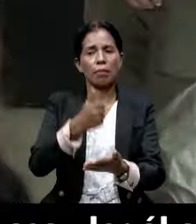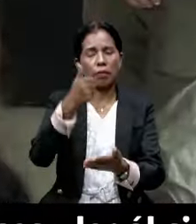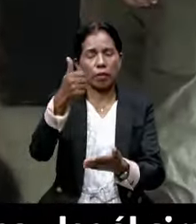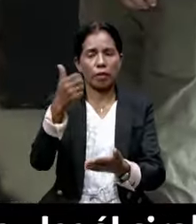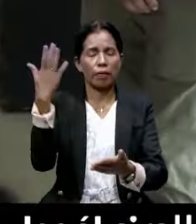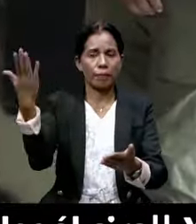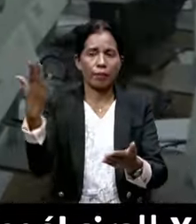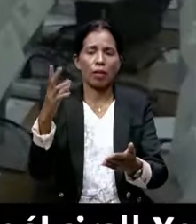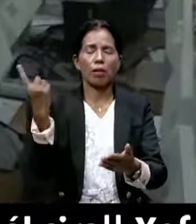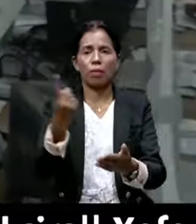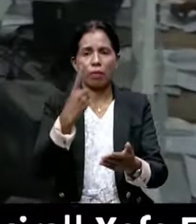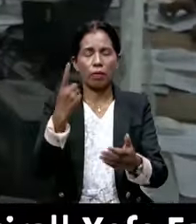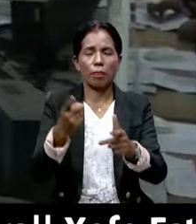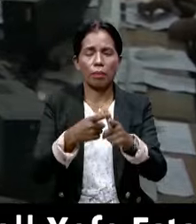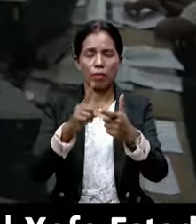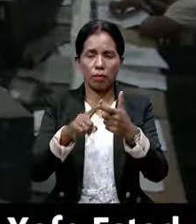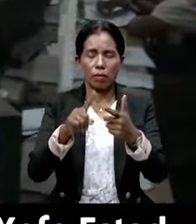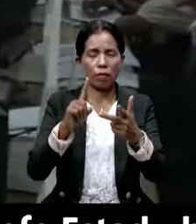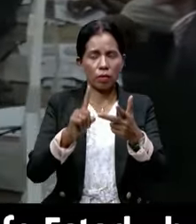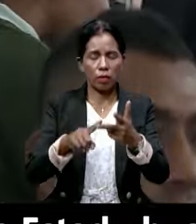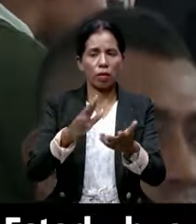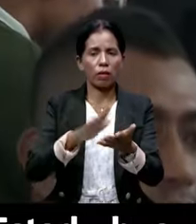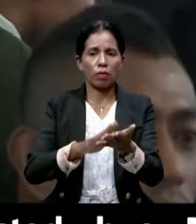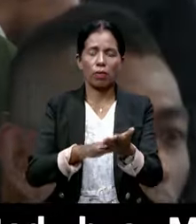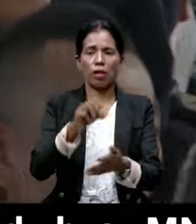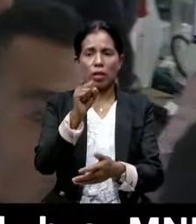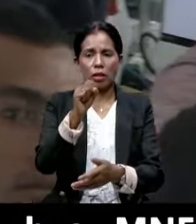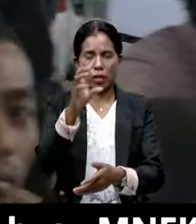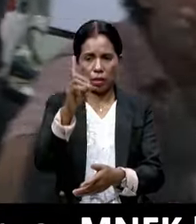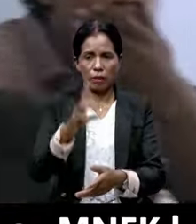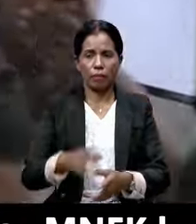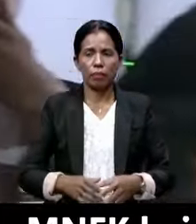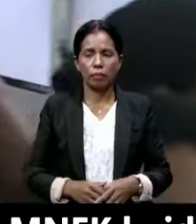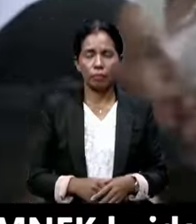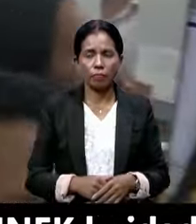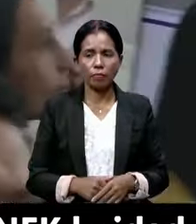né? Ba de primeiro, segundo e terceiro ciclo ensino básico. Lamberto da Silva, Tito Silva, GMN.